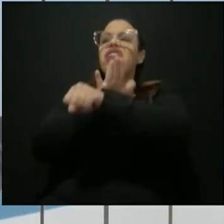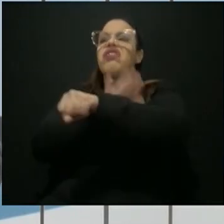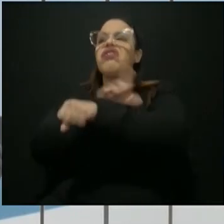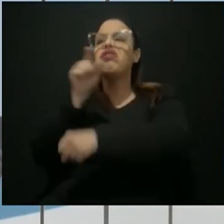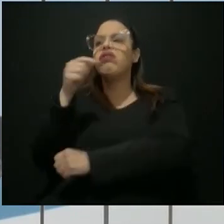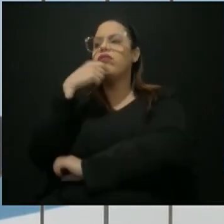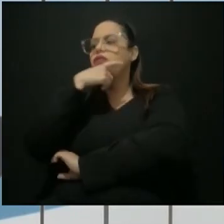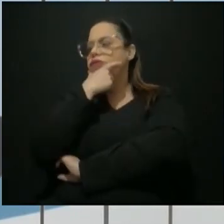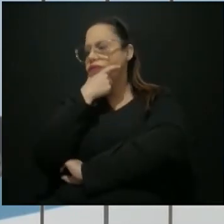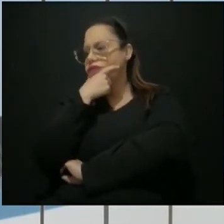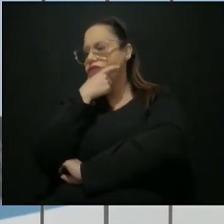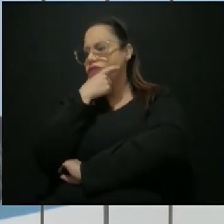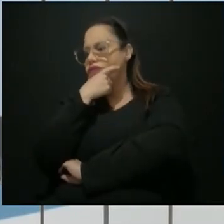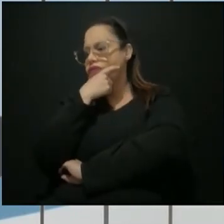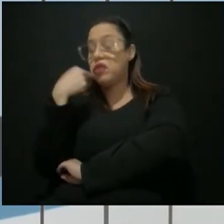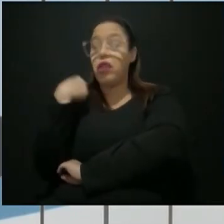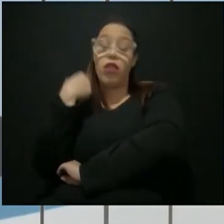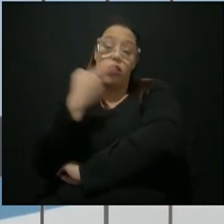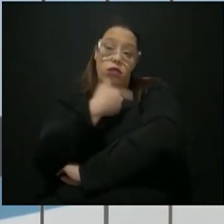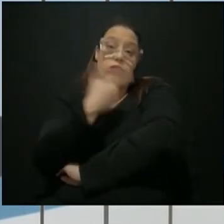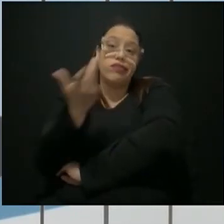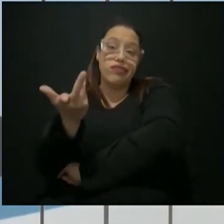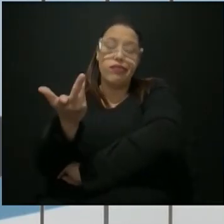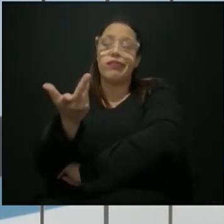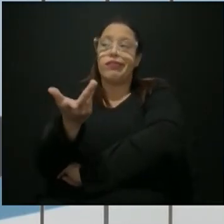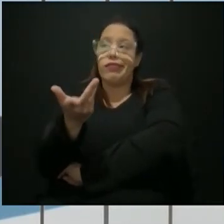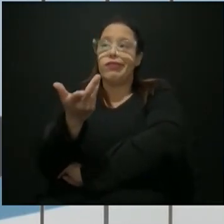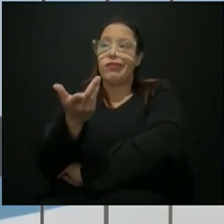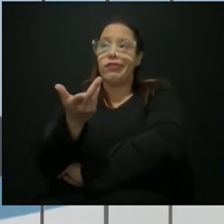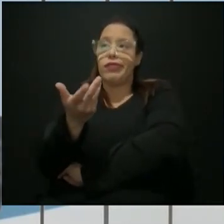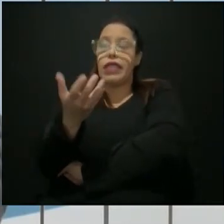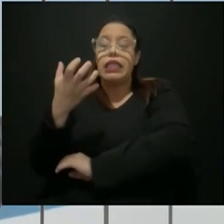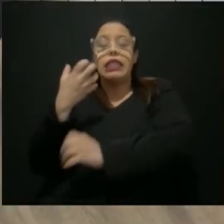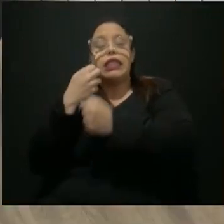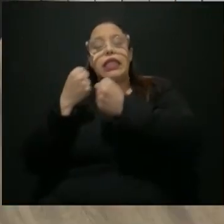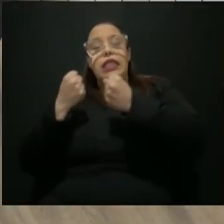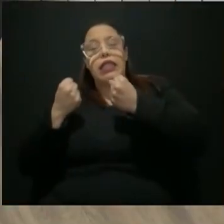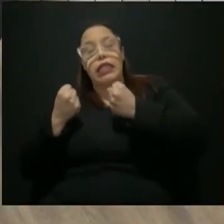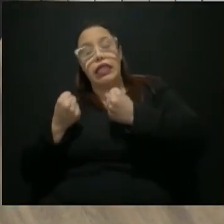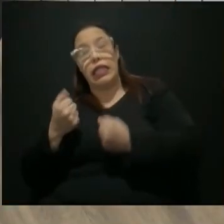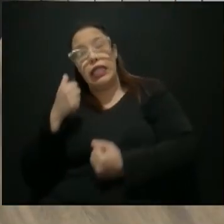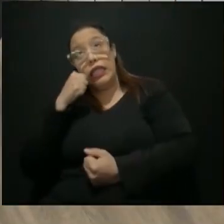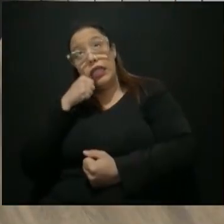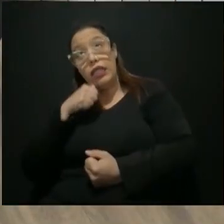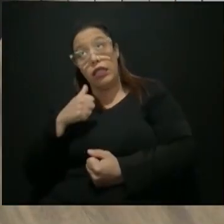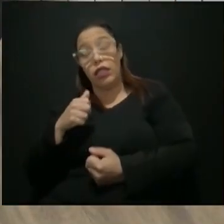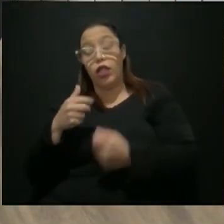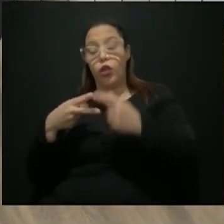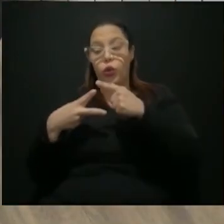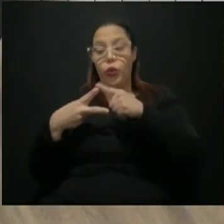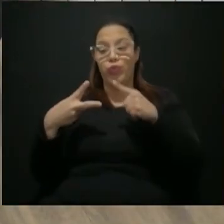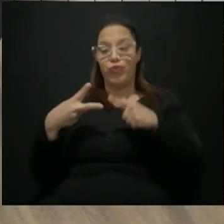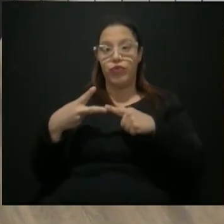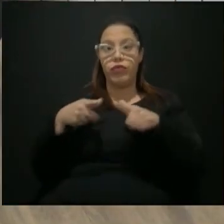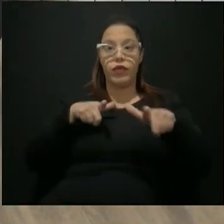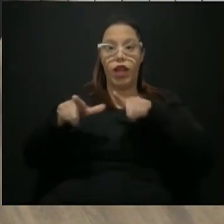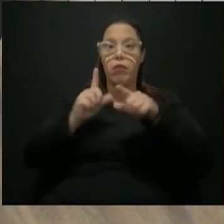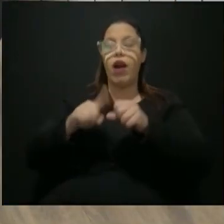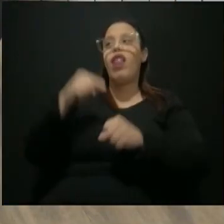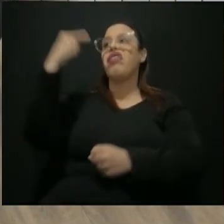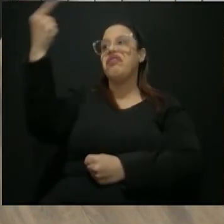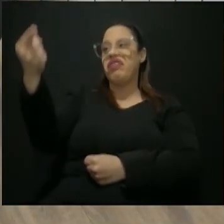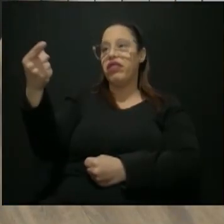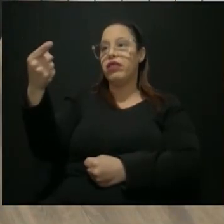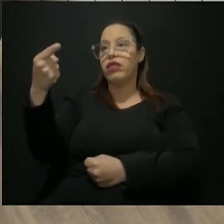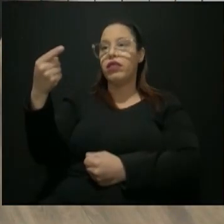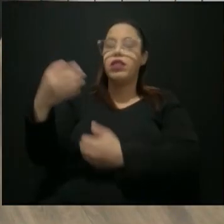na nossa tradição, acaba ficando uma carga muito forte para a mulher, que acaba tendo dupla jornada. Né? Trabalha fora, cuida da mãe,